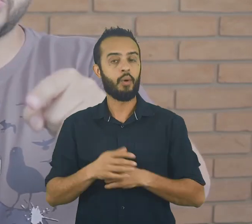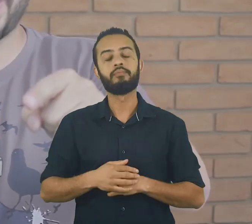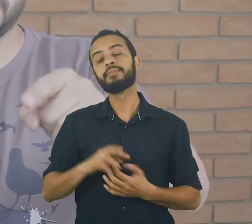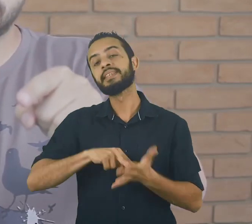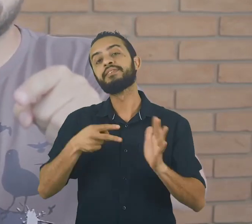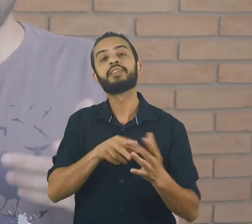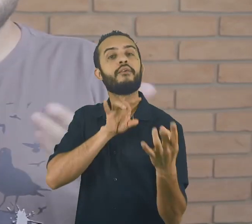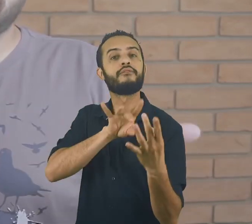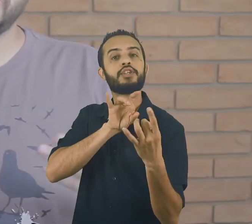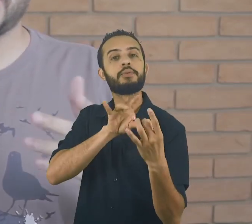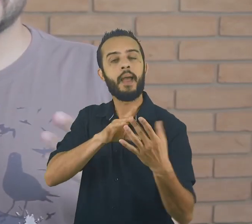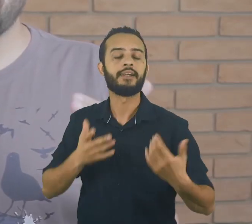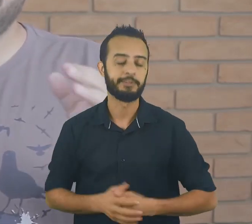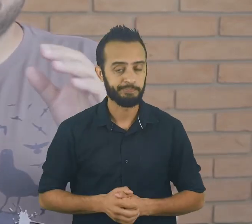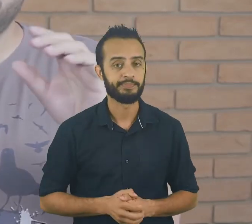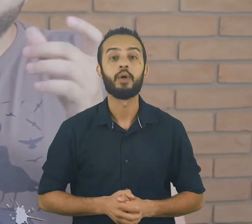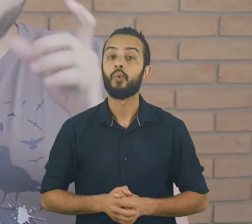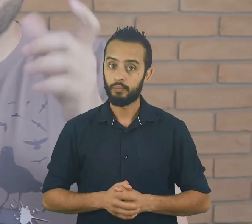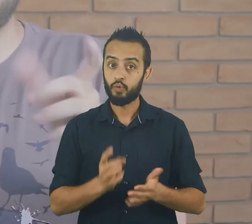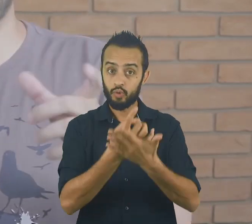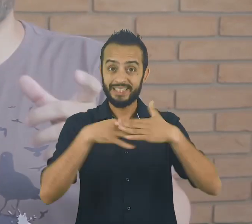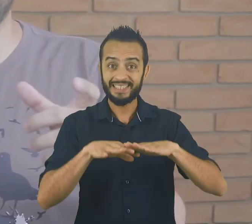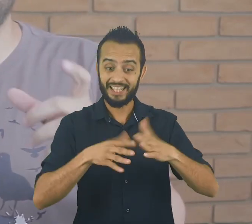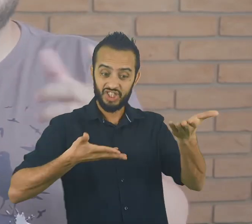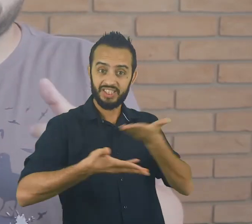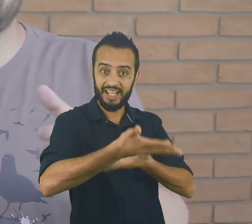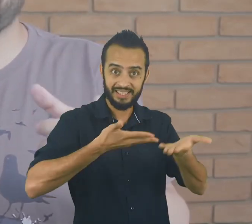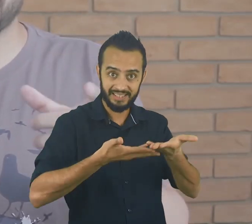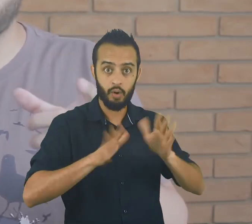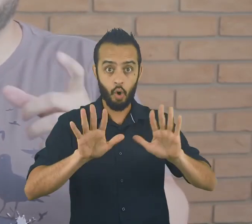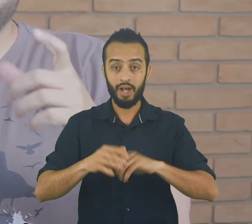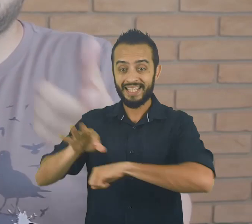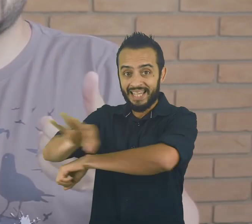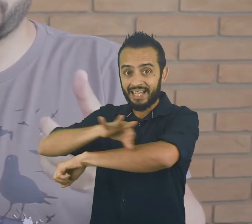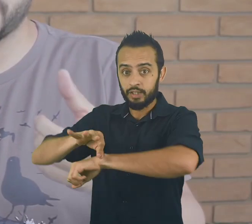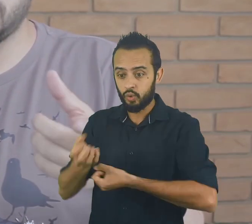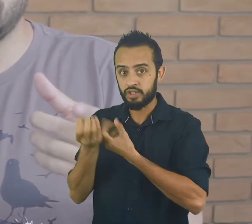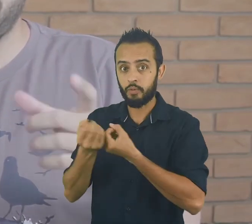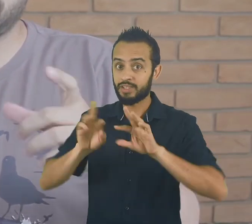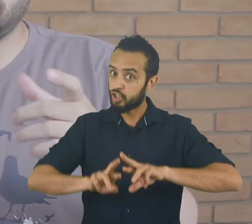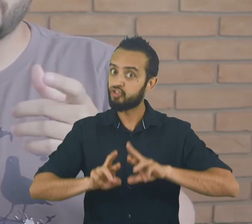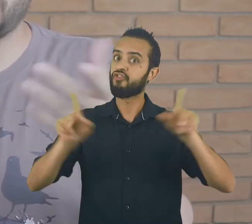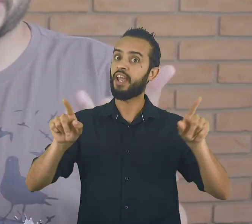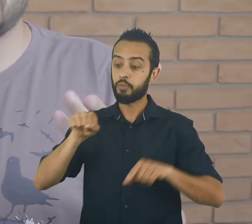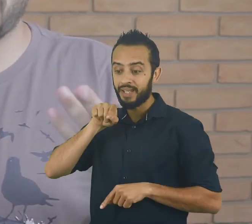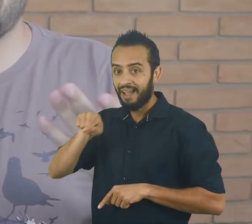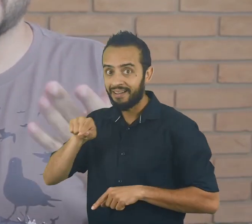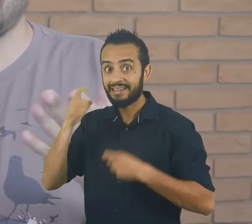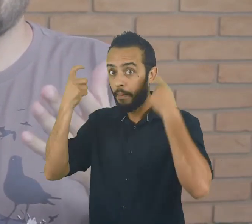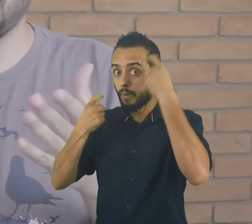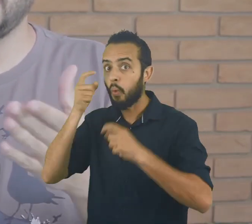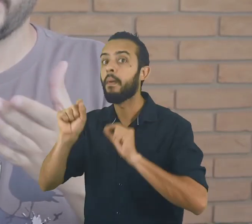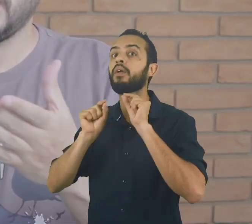devolve um feedback da ação. O design de interação é um pouquinho diferente de arquitetura de informação, porque a arquitetura de informação ela tem como preocupação